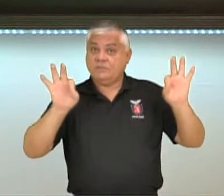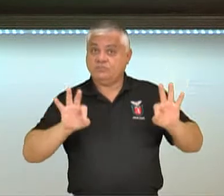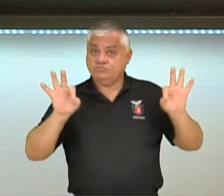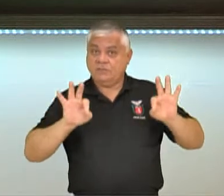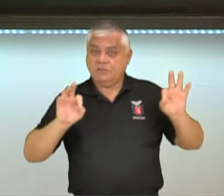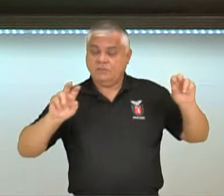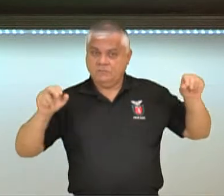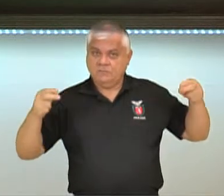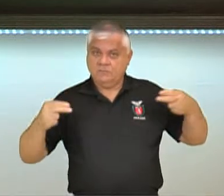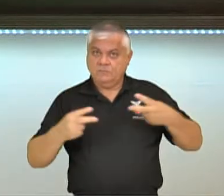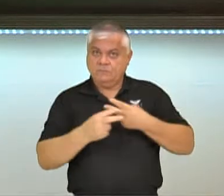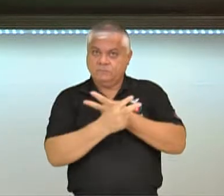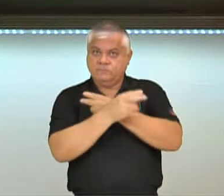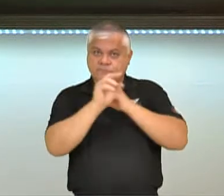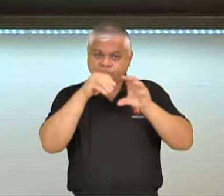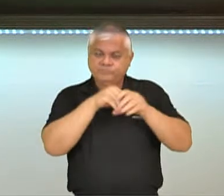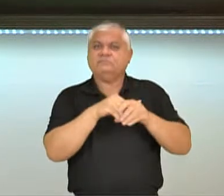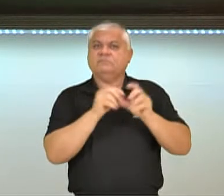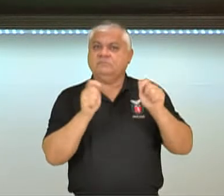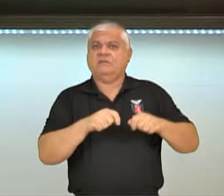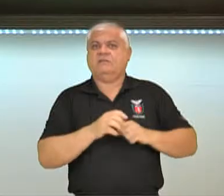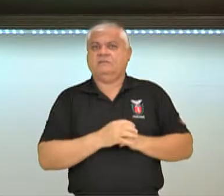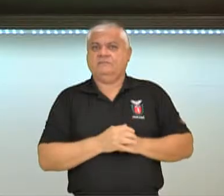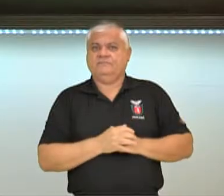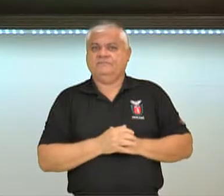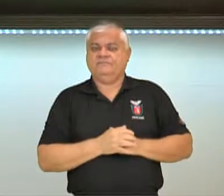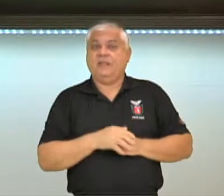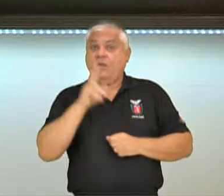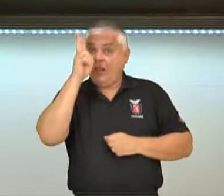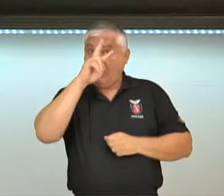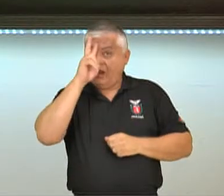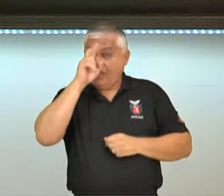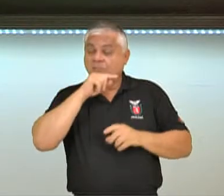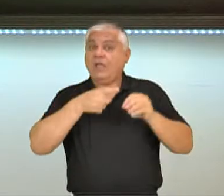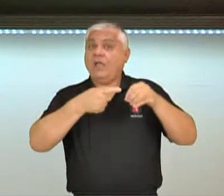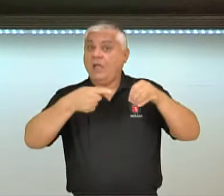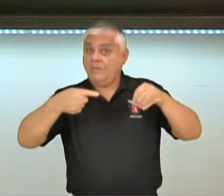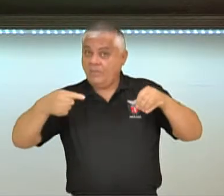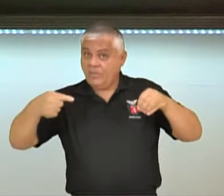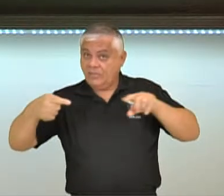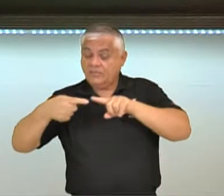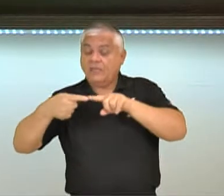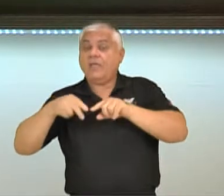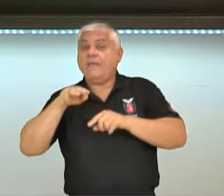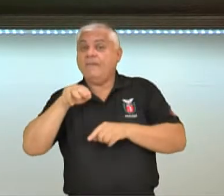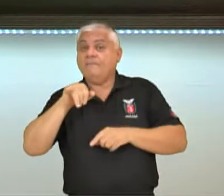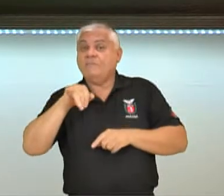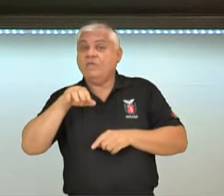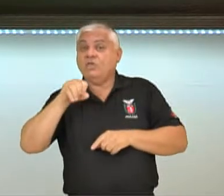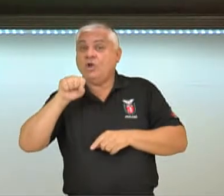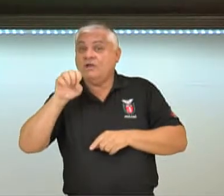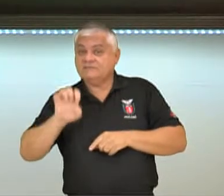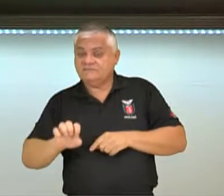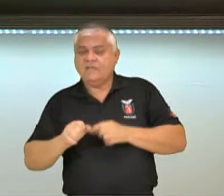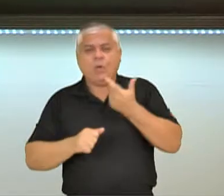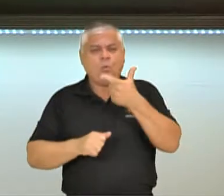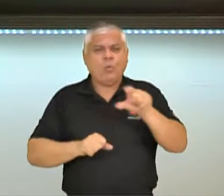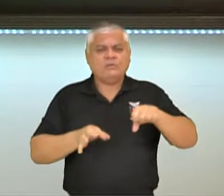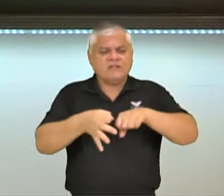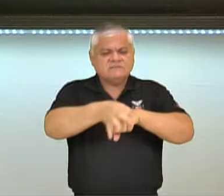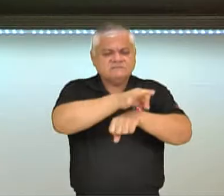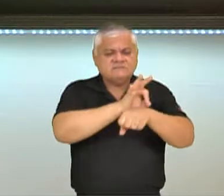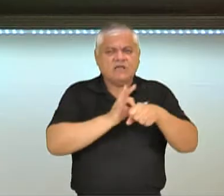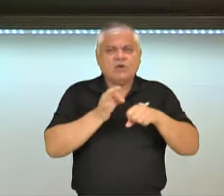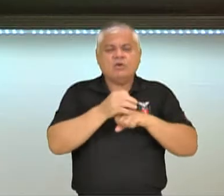para se unirem novamente depois. Tá? Então, lembrando que os nossos gametas eles são formados por meiose, enquanto todas as nossas outras células